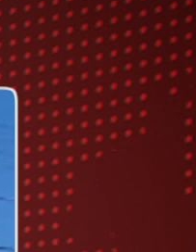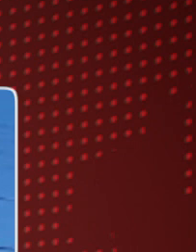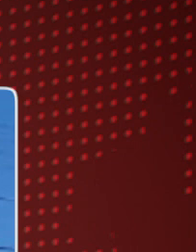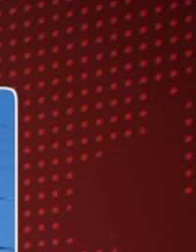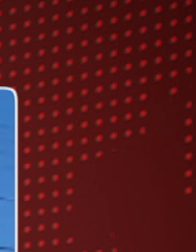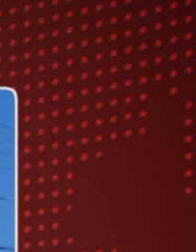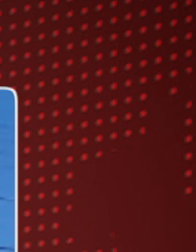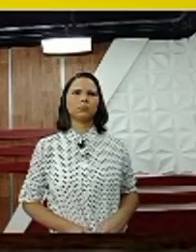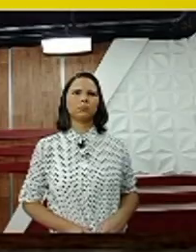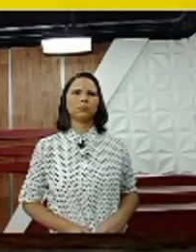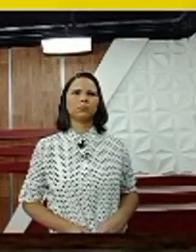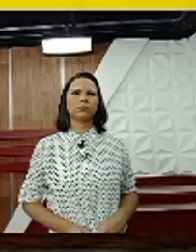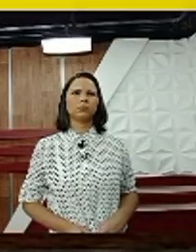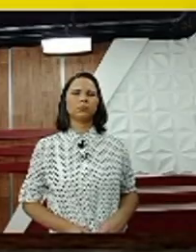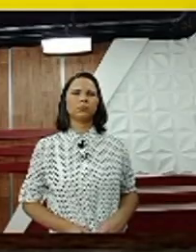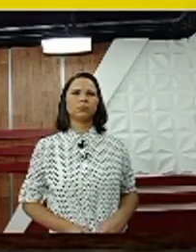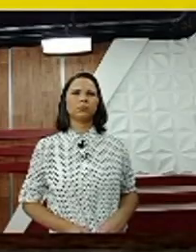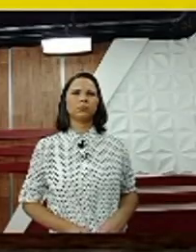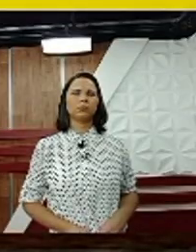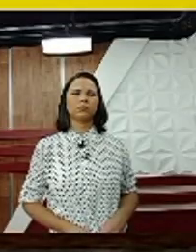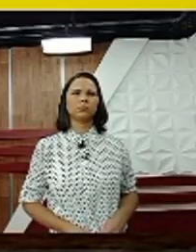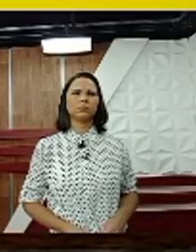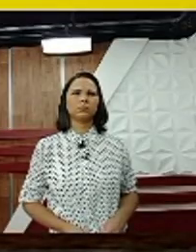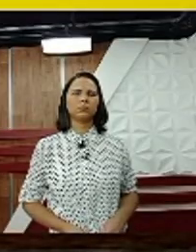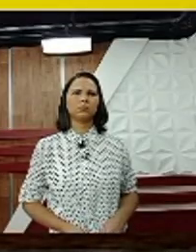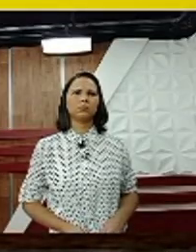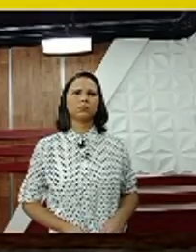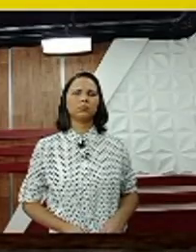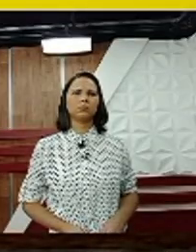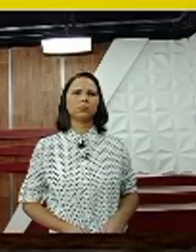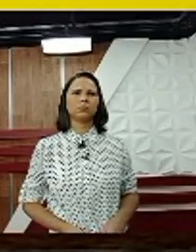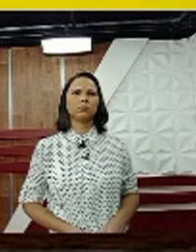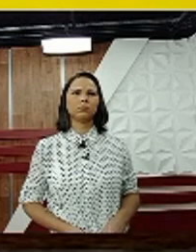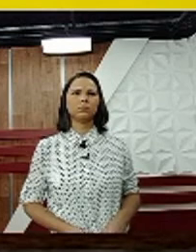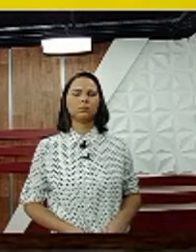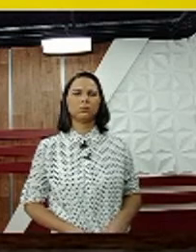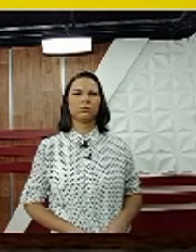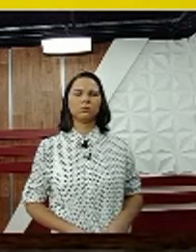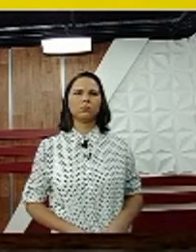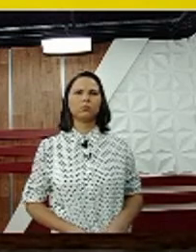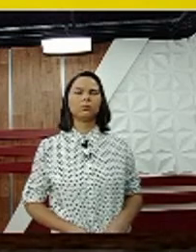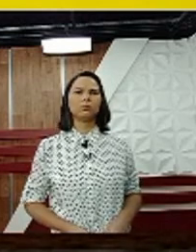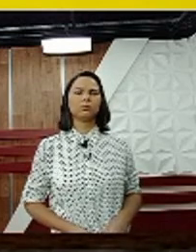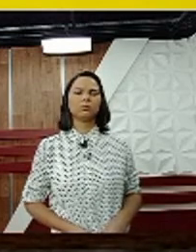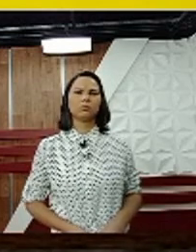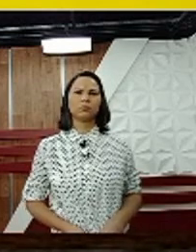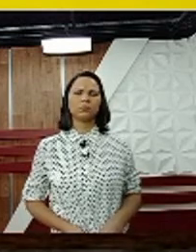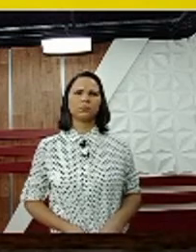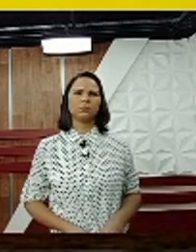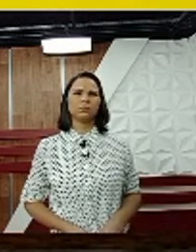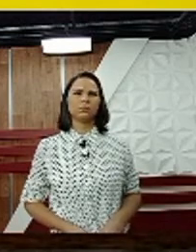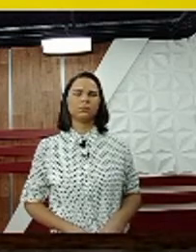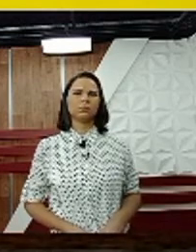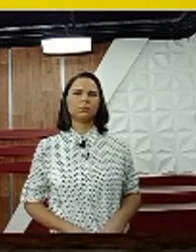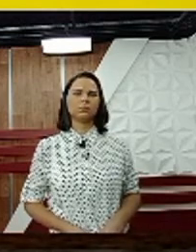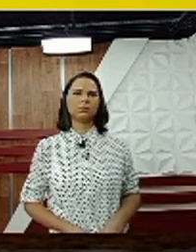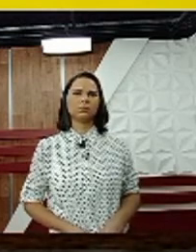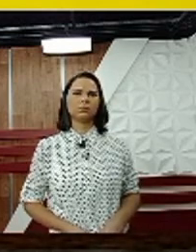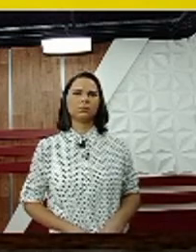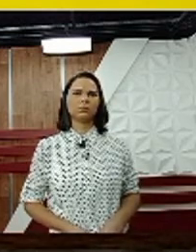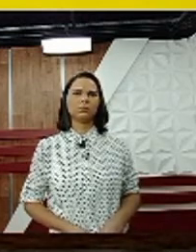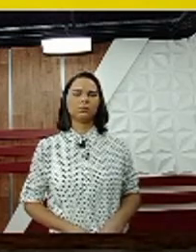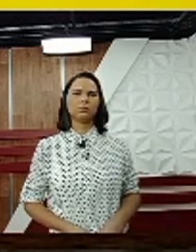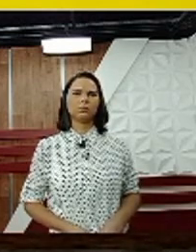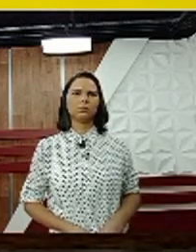do eletricista. Tem tantos eletricistas, tantos construtores que já nos estão procurando, que estão precisando de material,